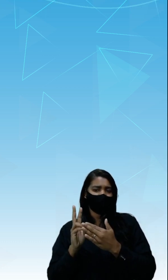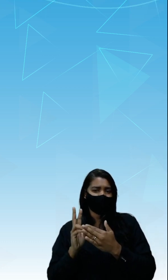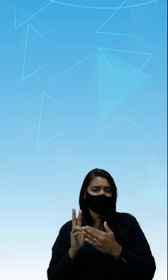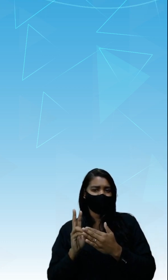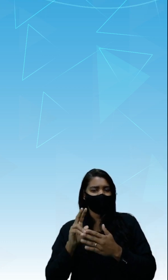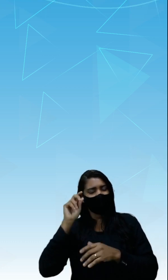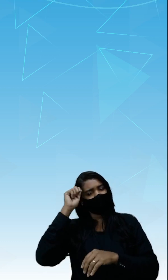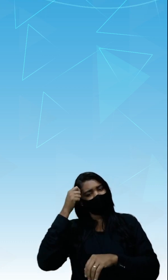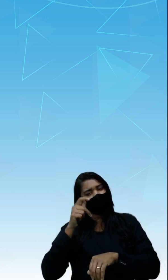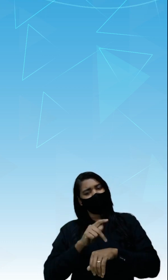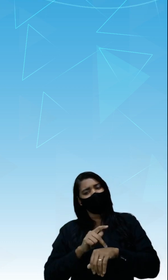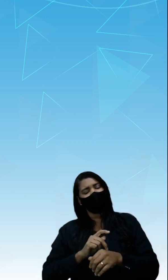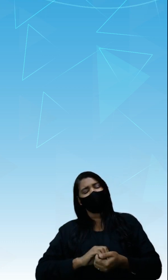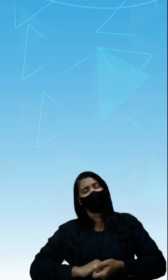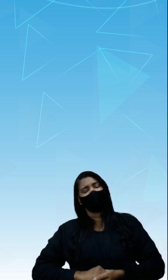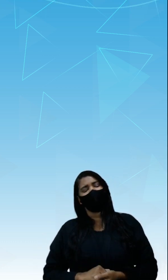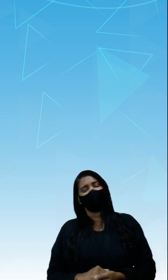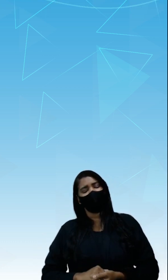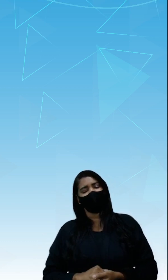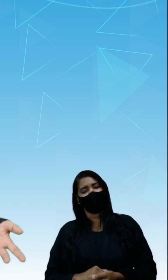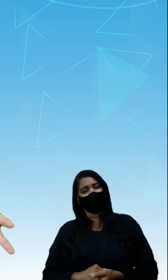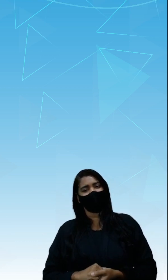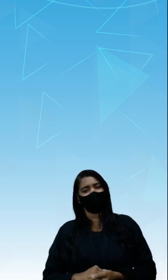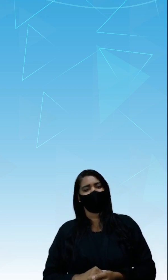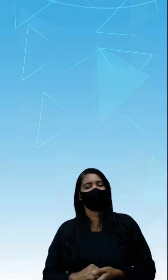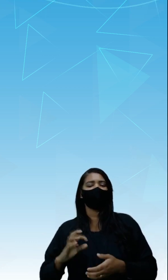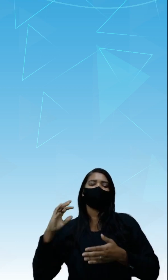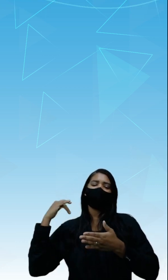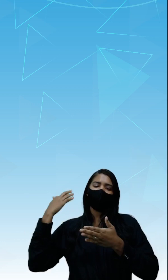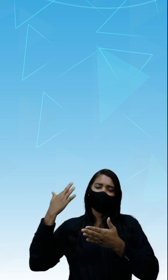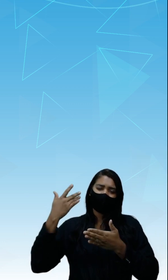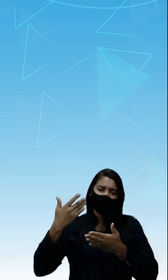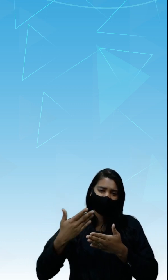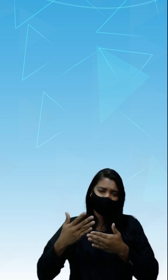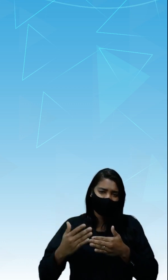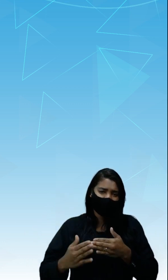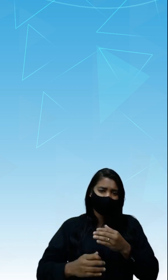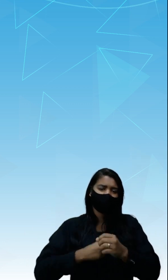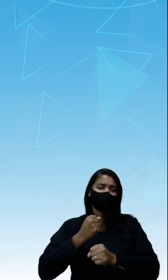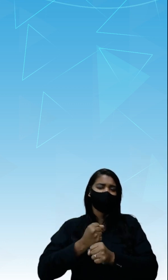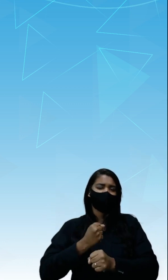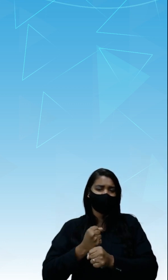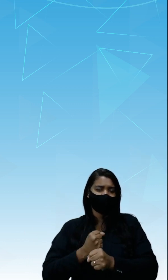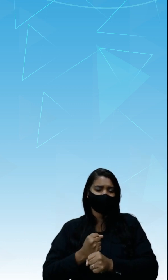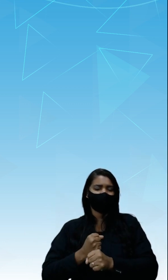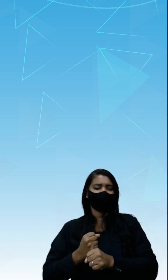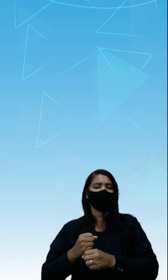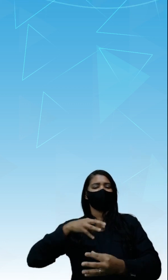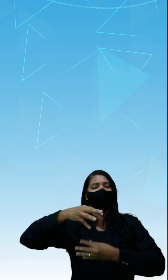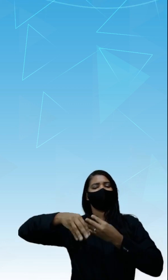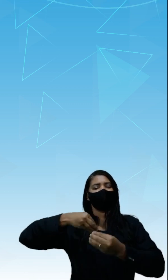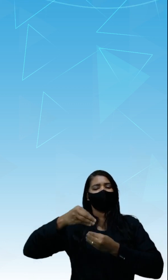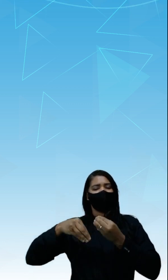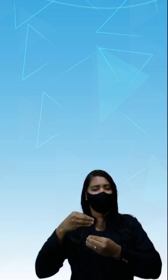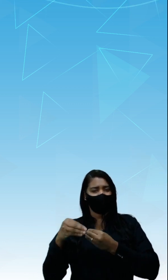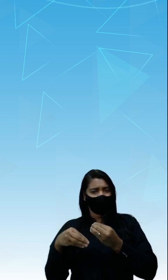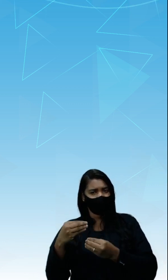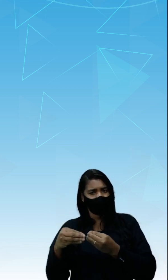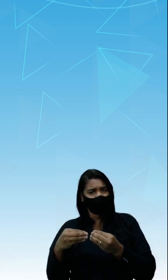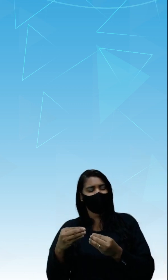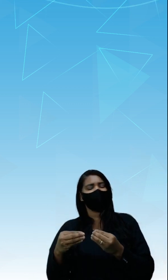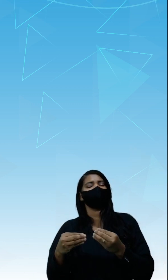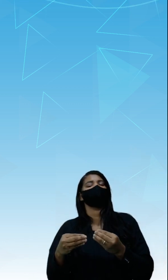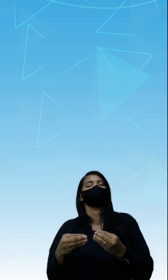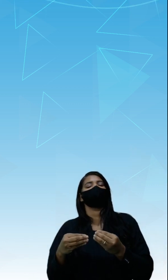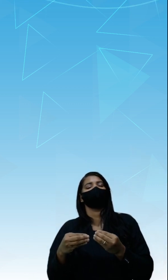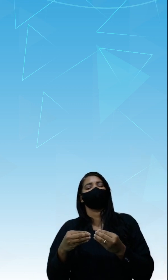africana. Então, com o passar do tempo, ocorreu uma miscigenação, mistura